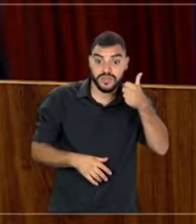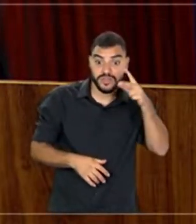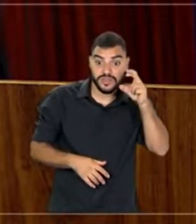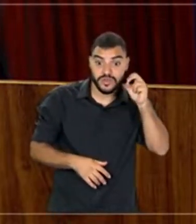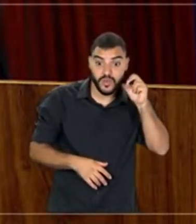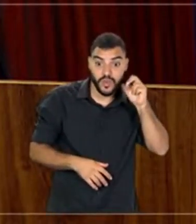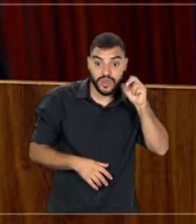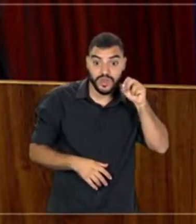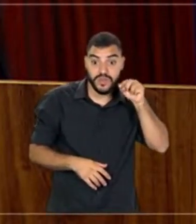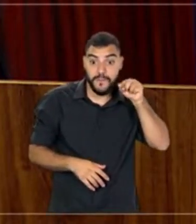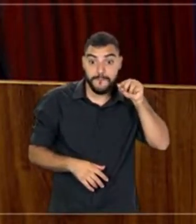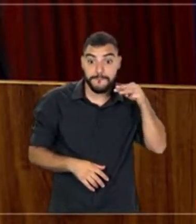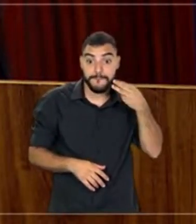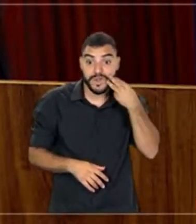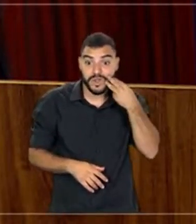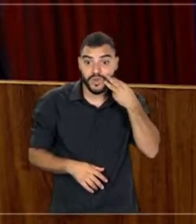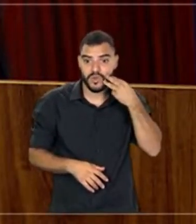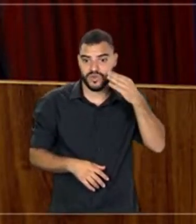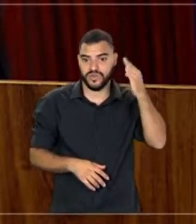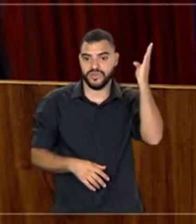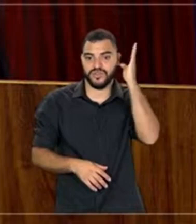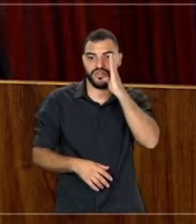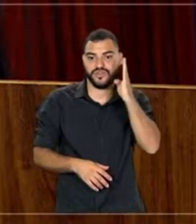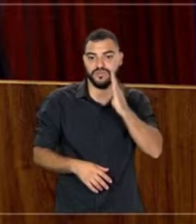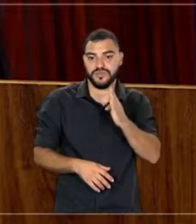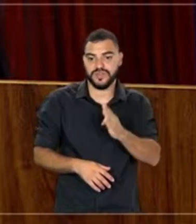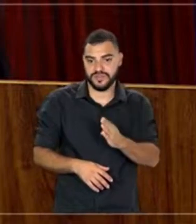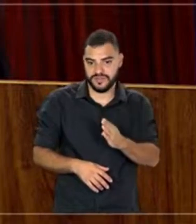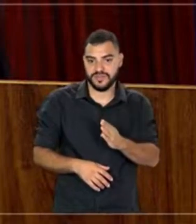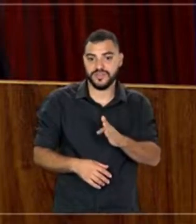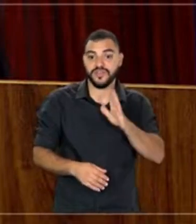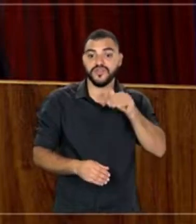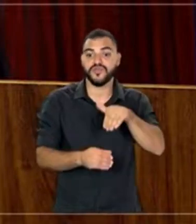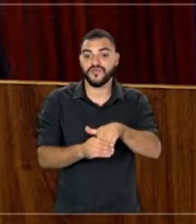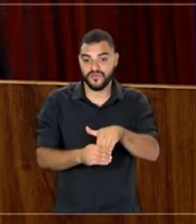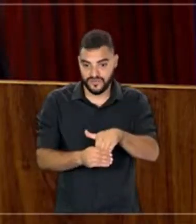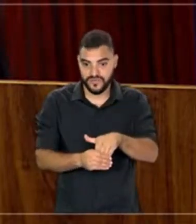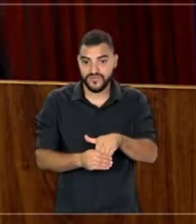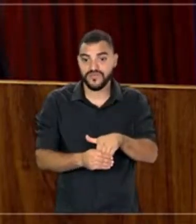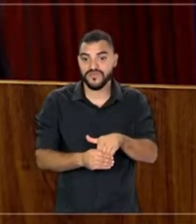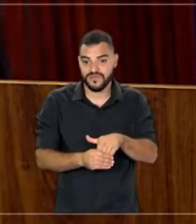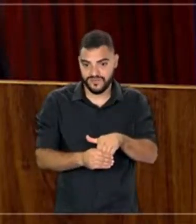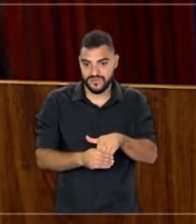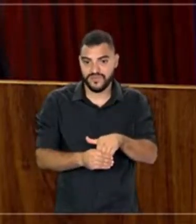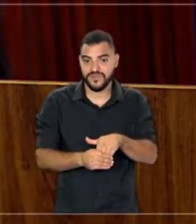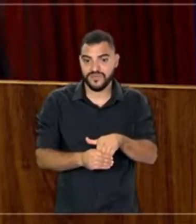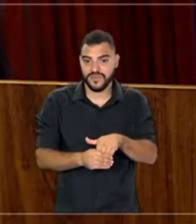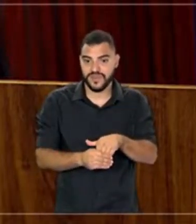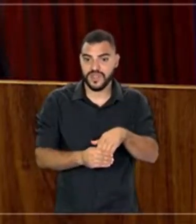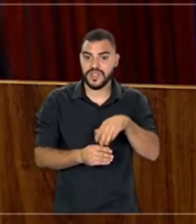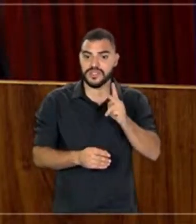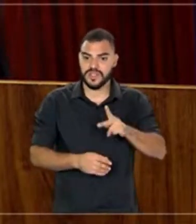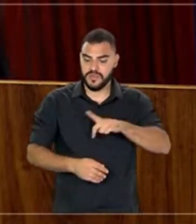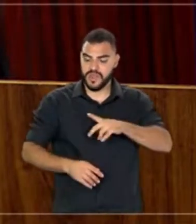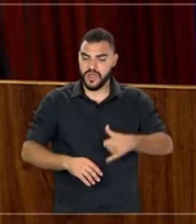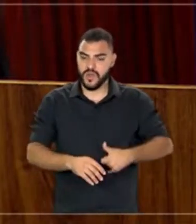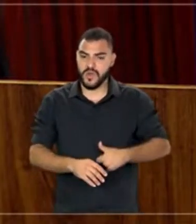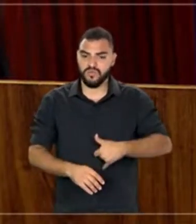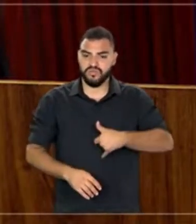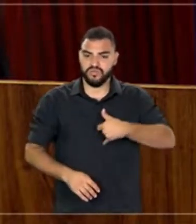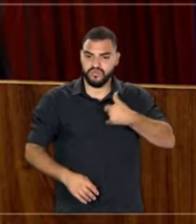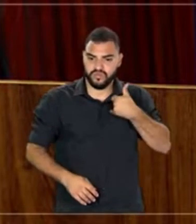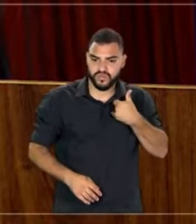de eleitores, 150 milhões que sempre nos orgulhamos de ser uma das